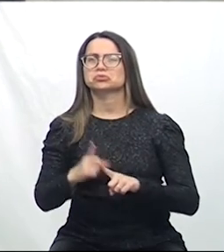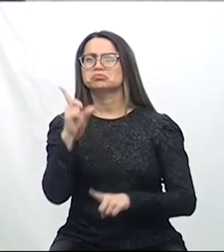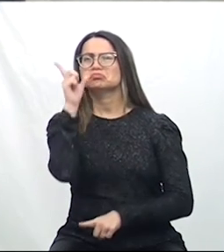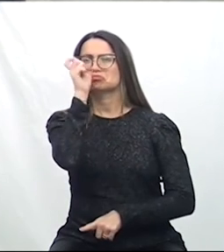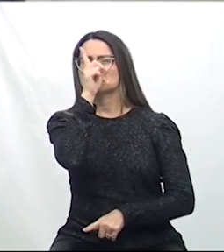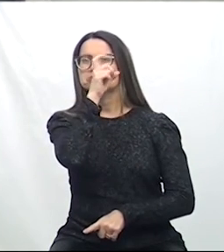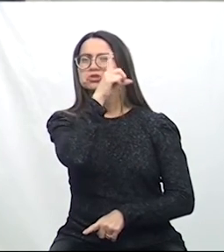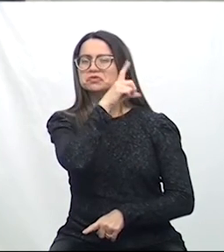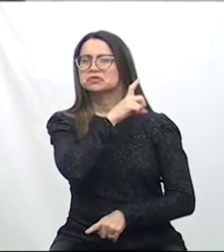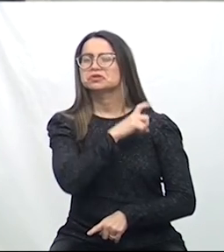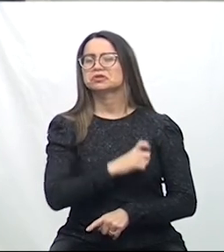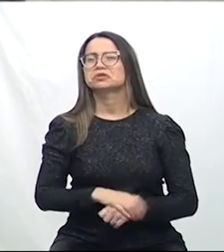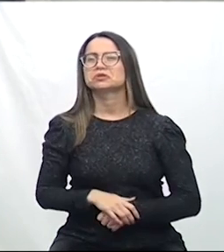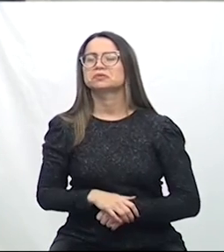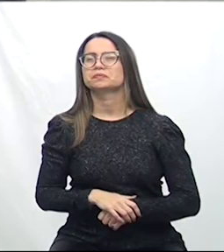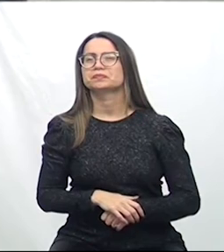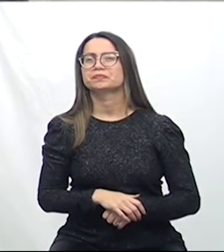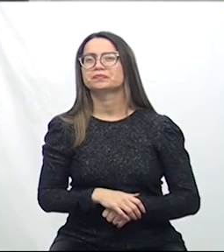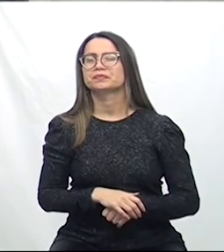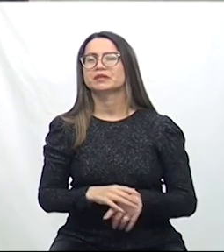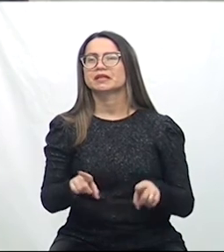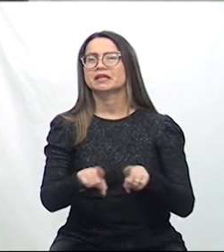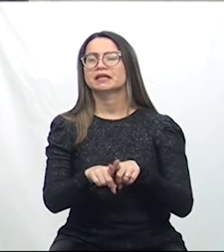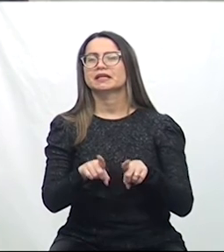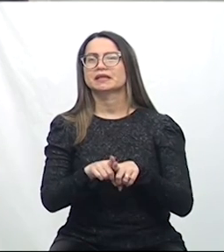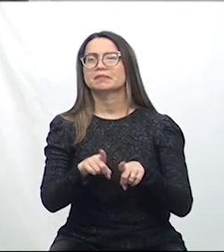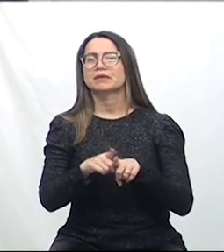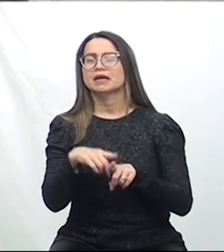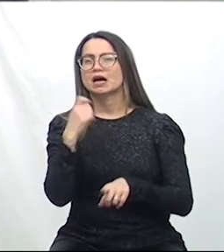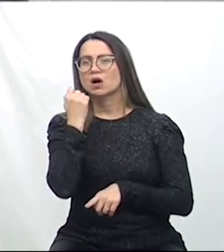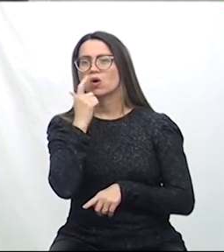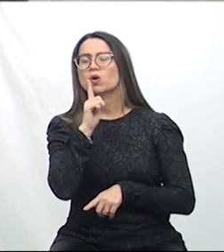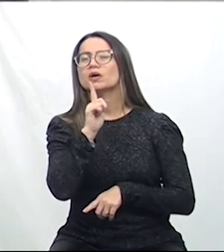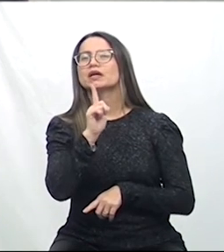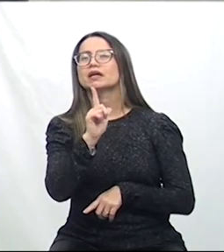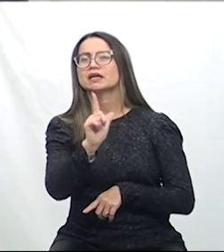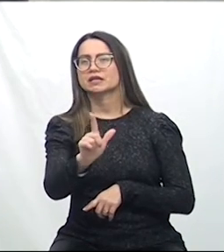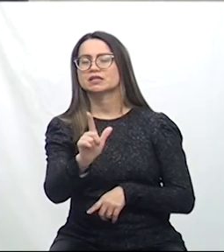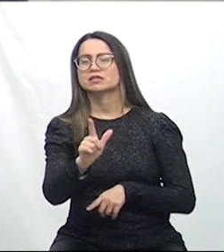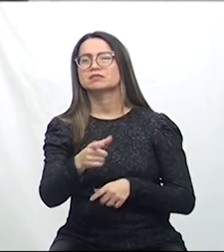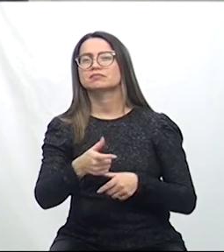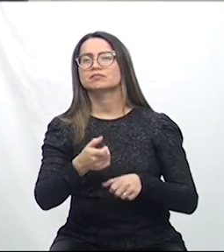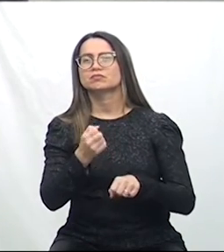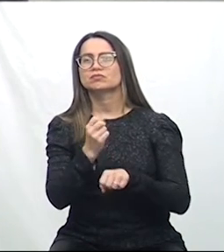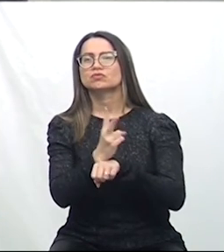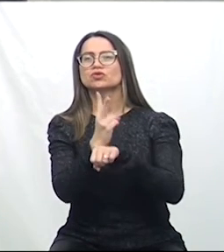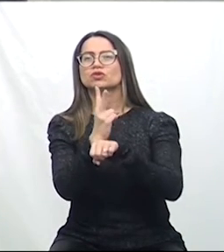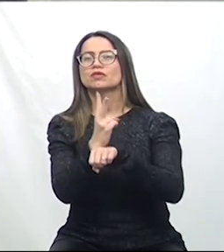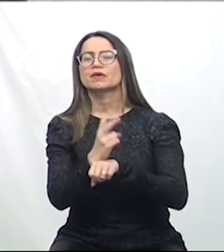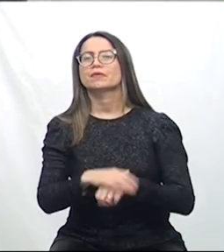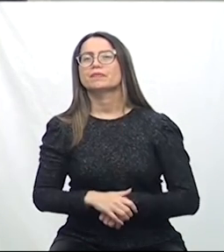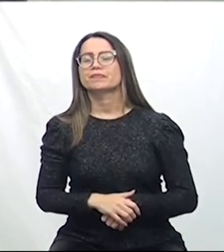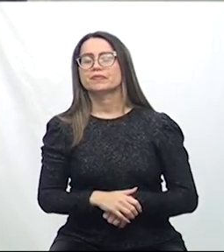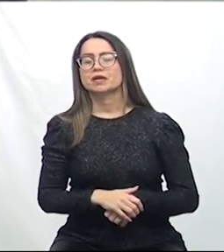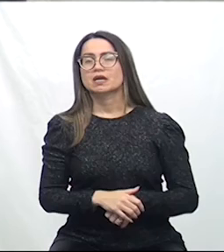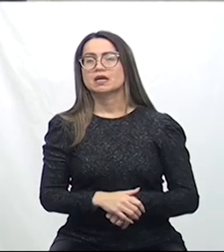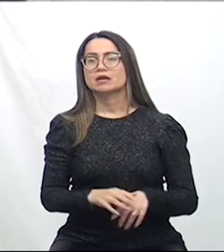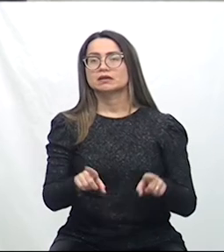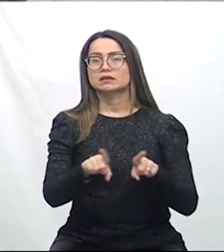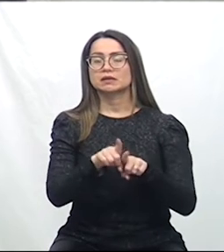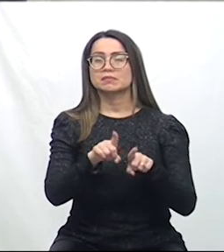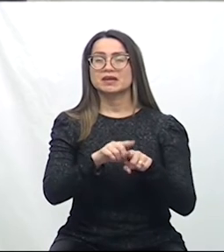xadrez e o alcance de requisitos para a obtenção do título. A sequência de 6 eventos foi entre República Tcheca, Índia